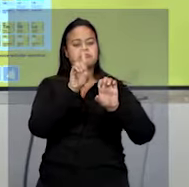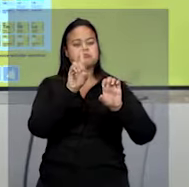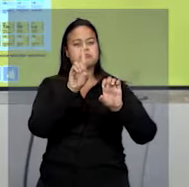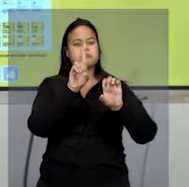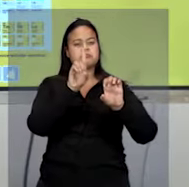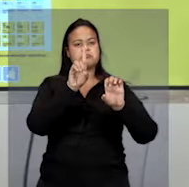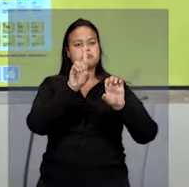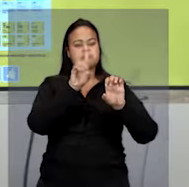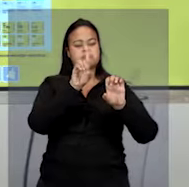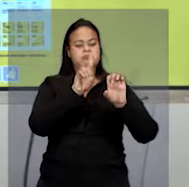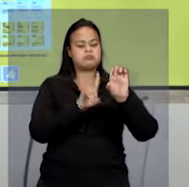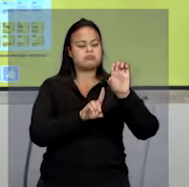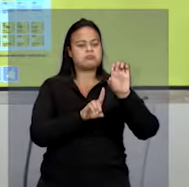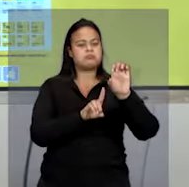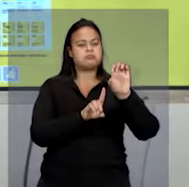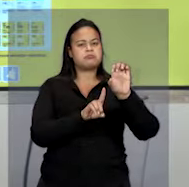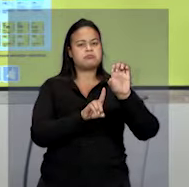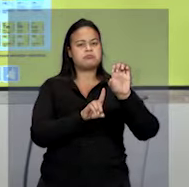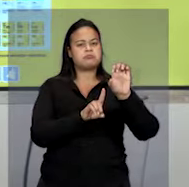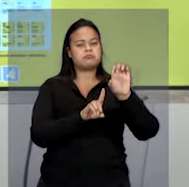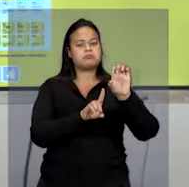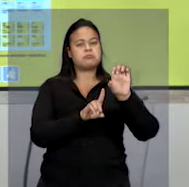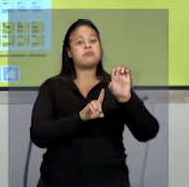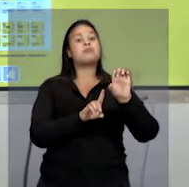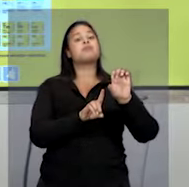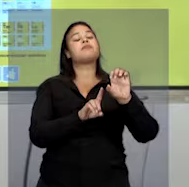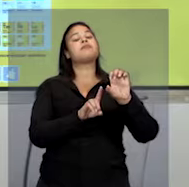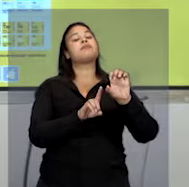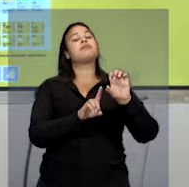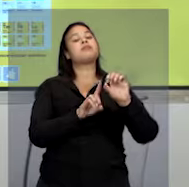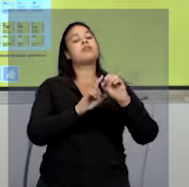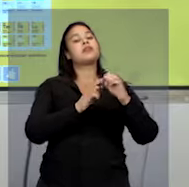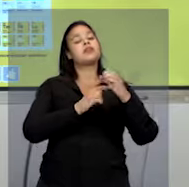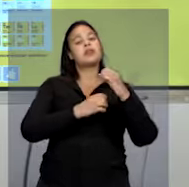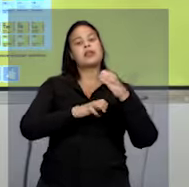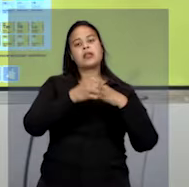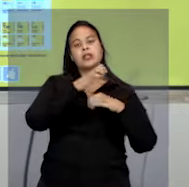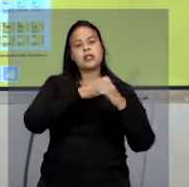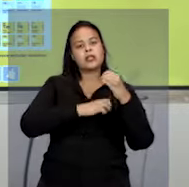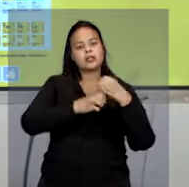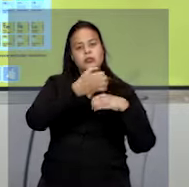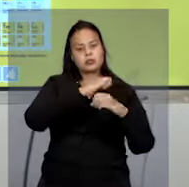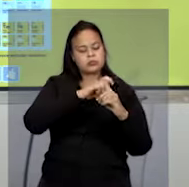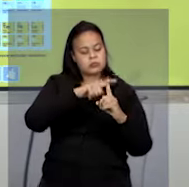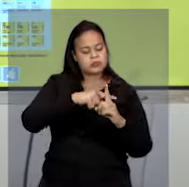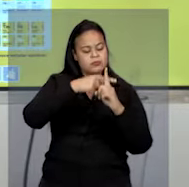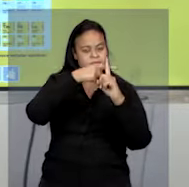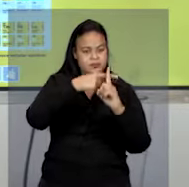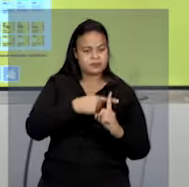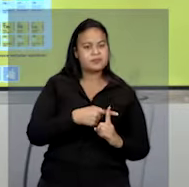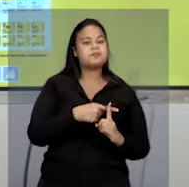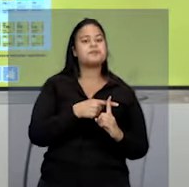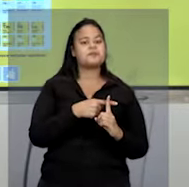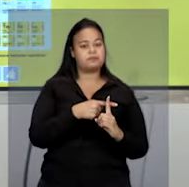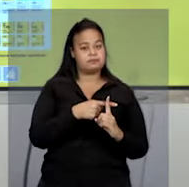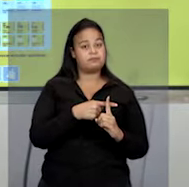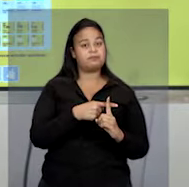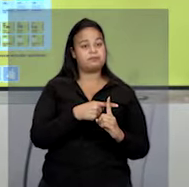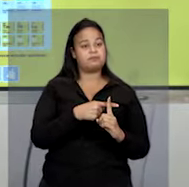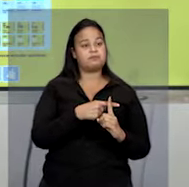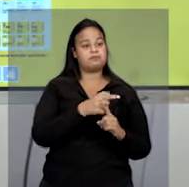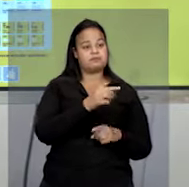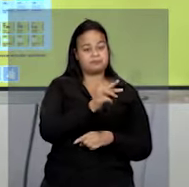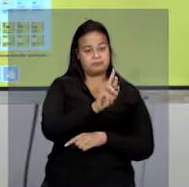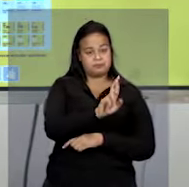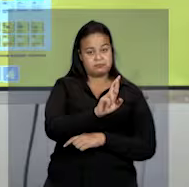baixo. Eu aumento uma coisa chamada eletropositividade. Então, esse aqui, o frâncio, seria o mais